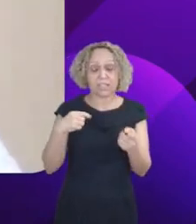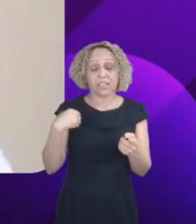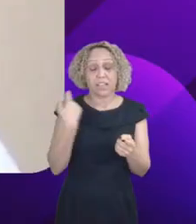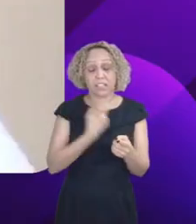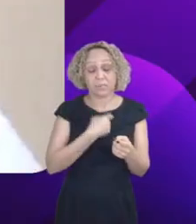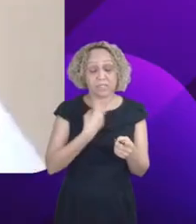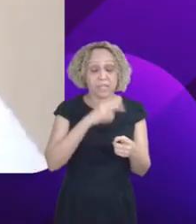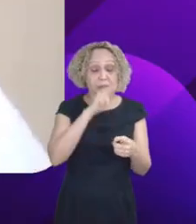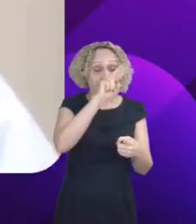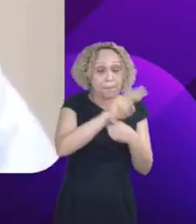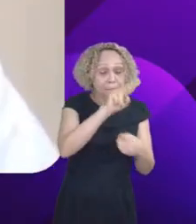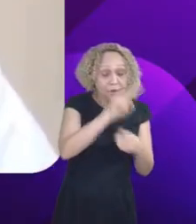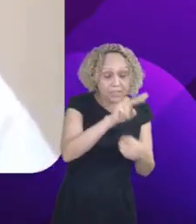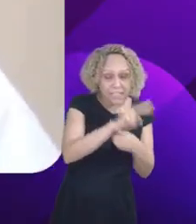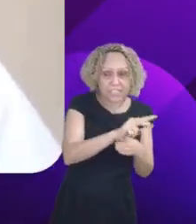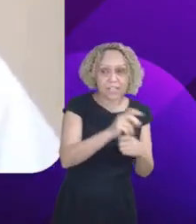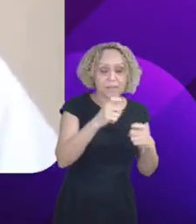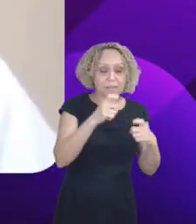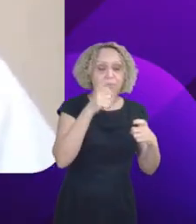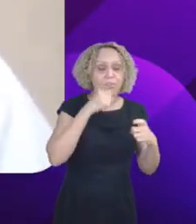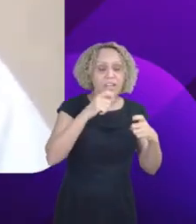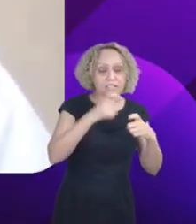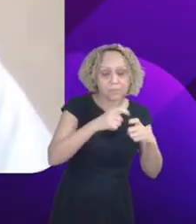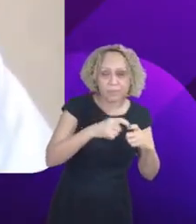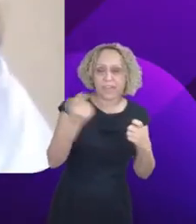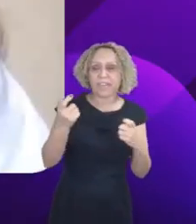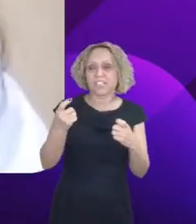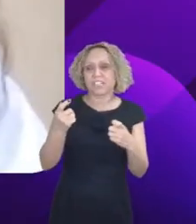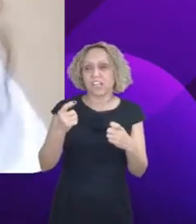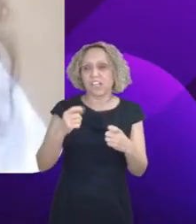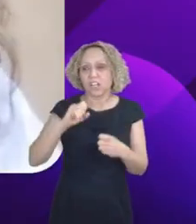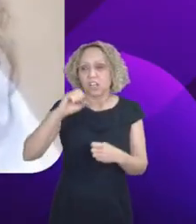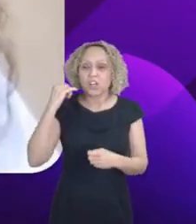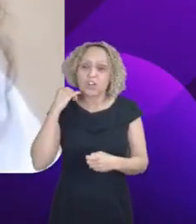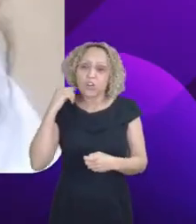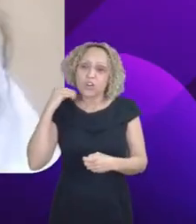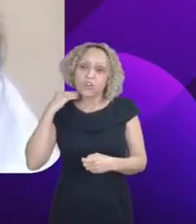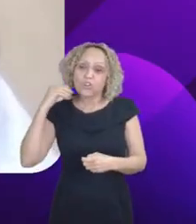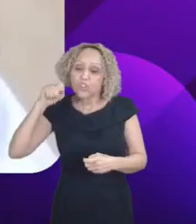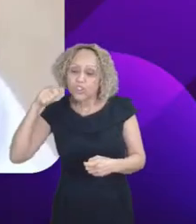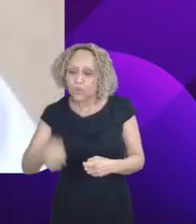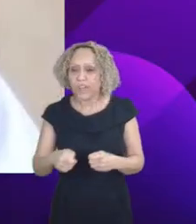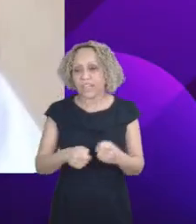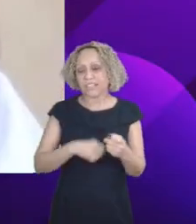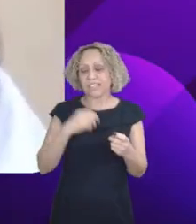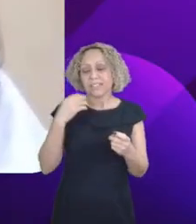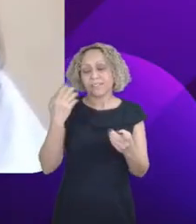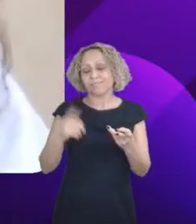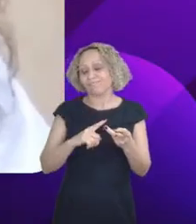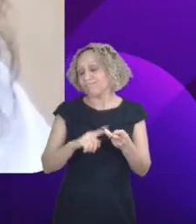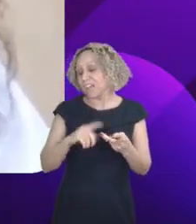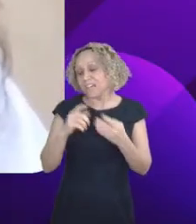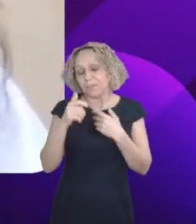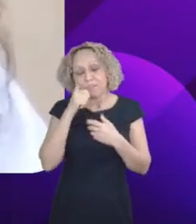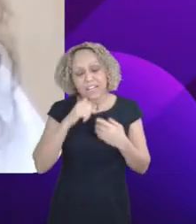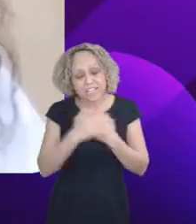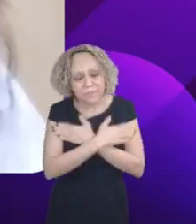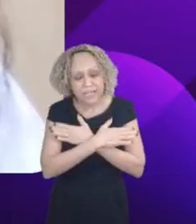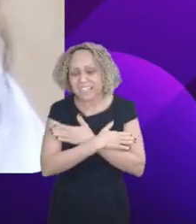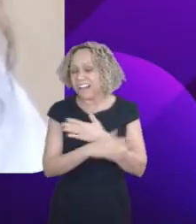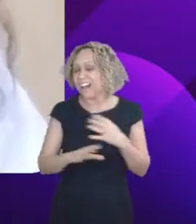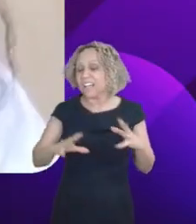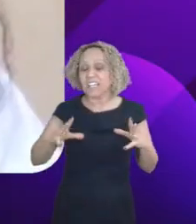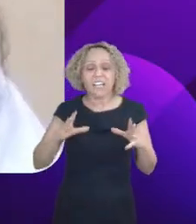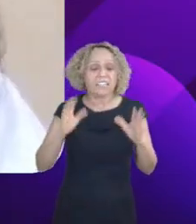militares, juízas, procuradoras, mulheres em situação de rua, doméstica, desempregadas. Este é um